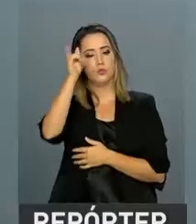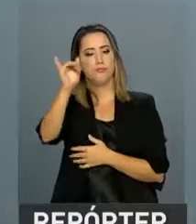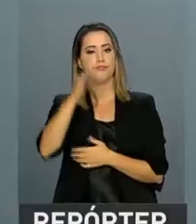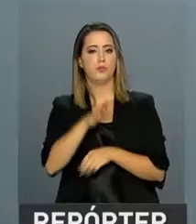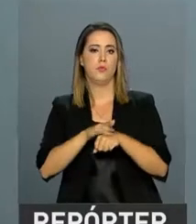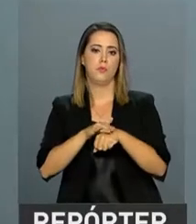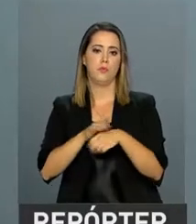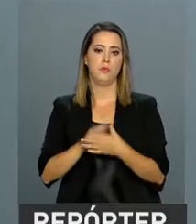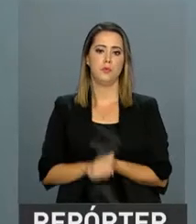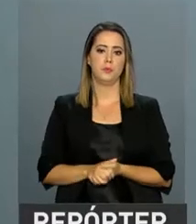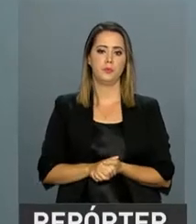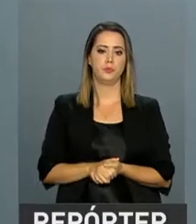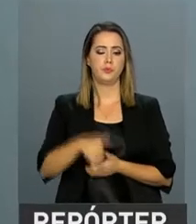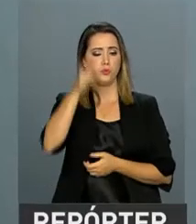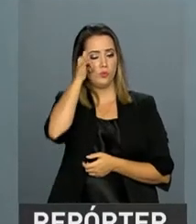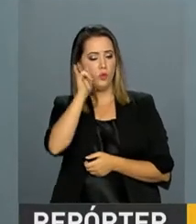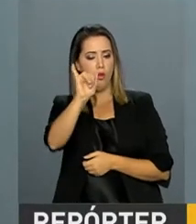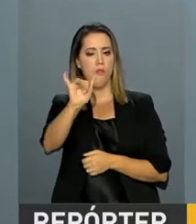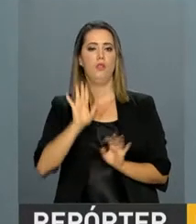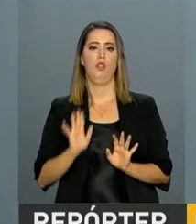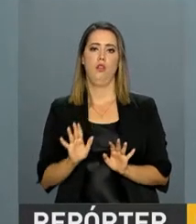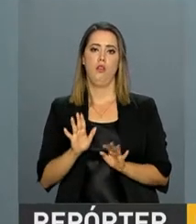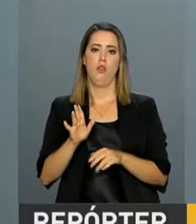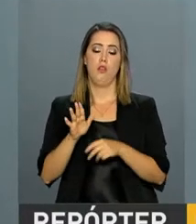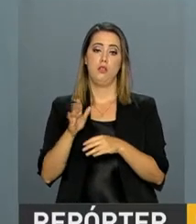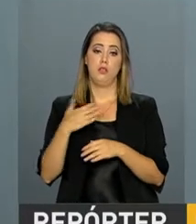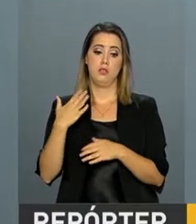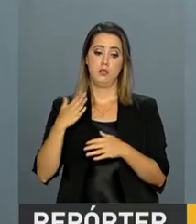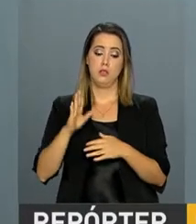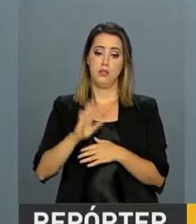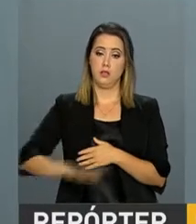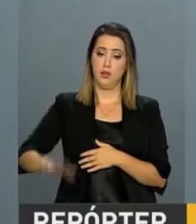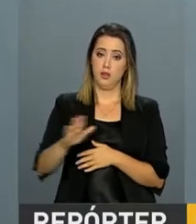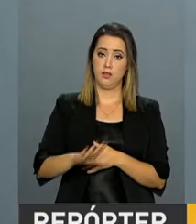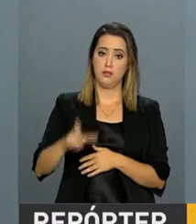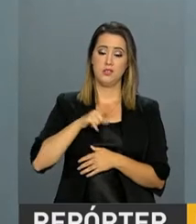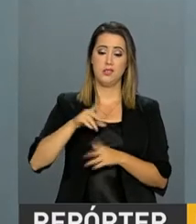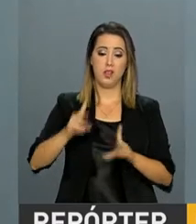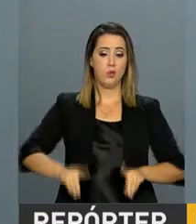então. Evitar que crianças tenham sequelas permanentes por